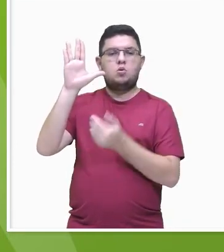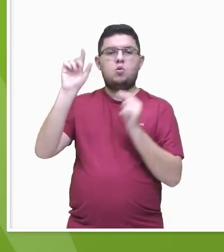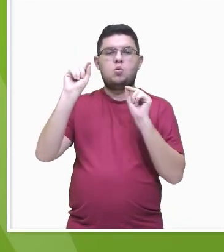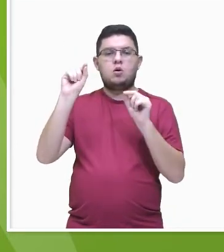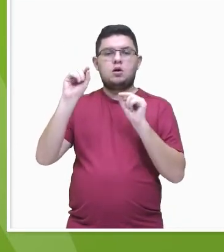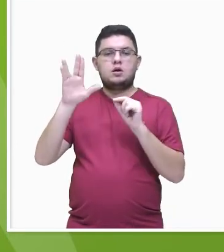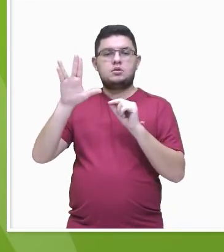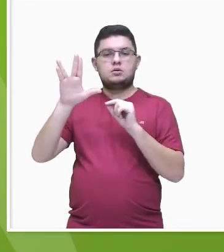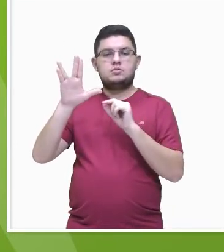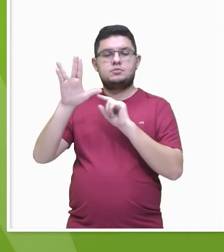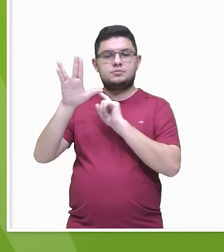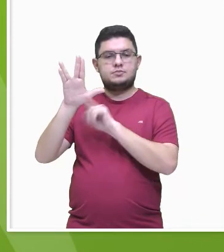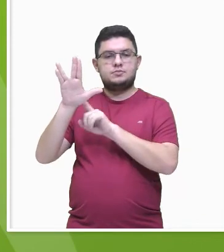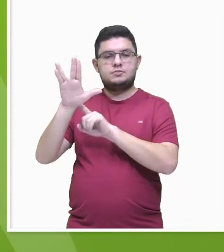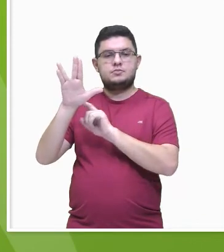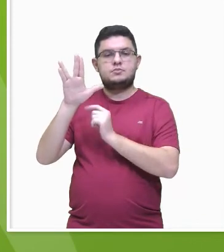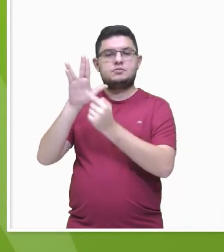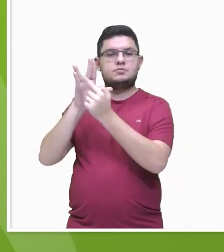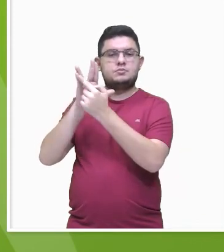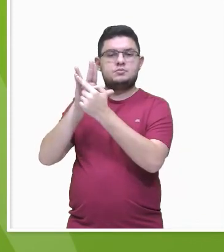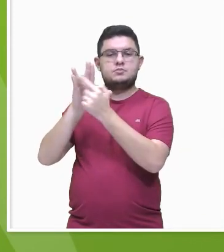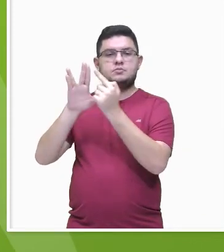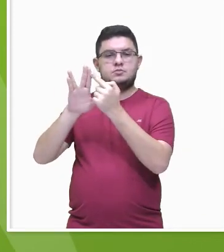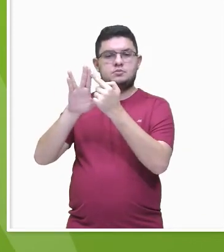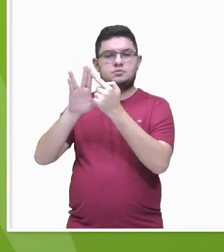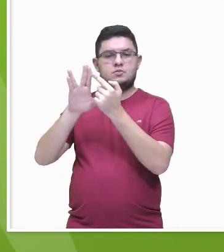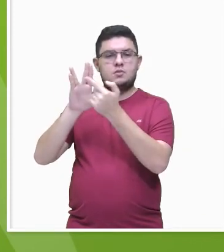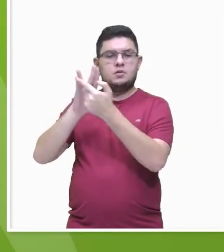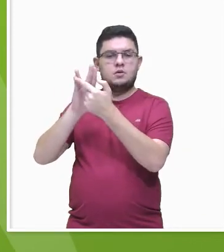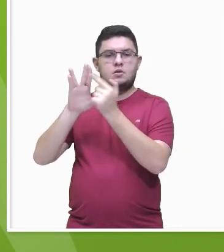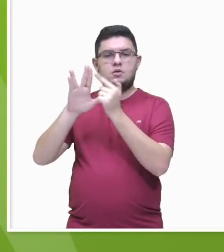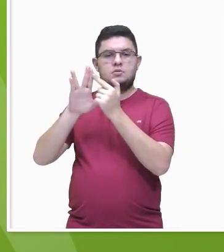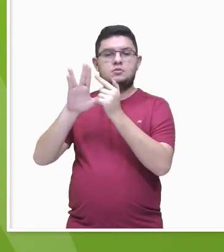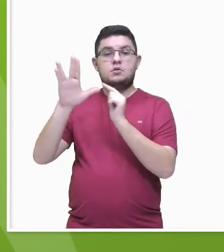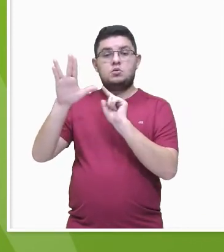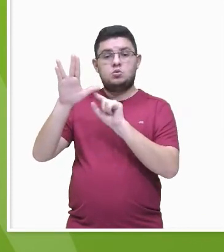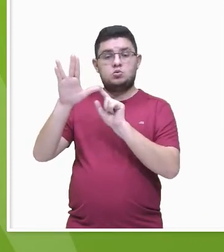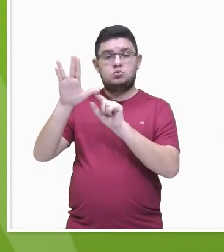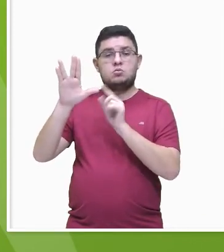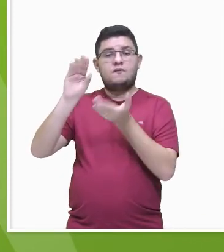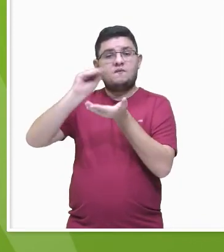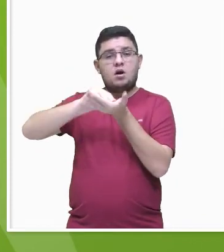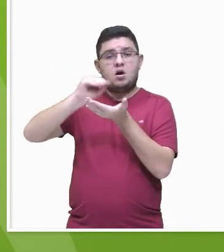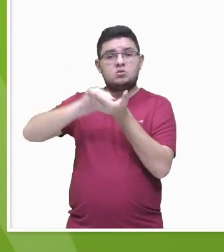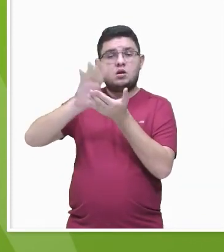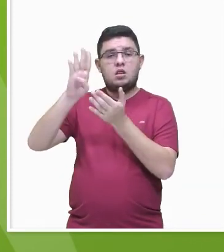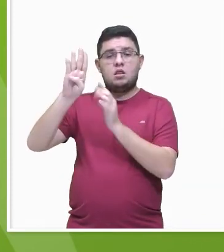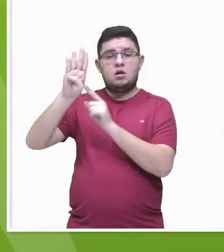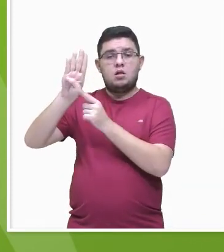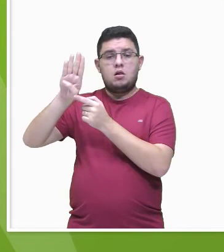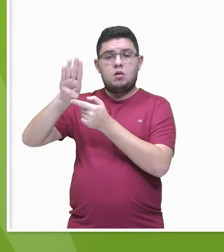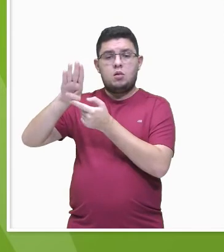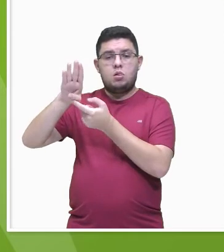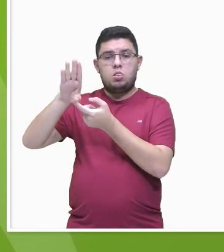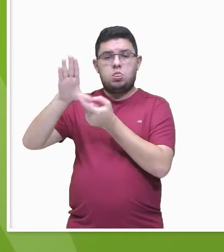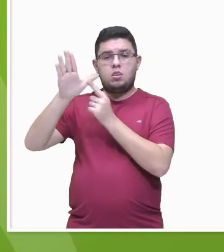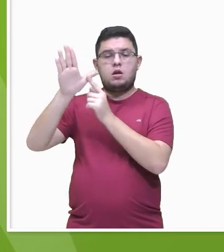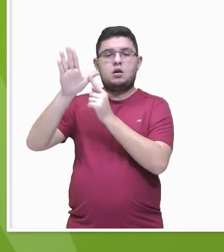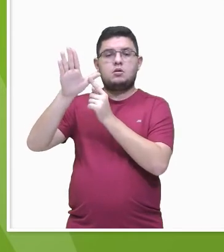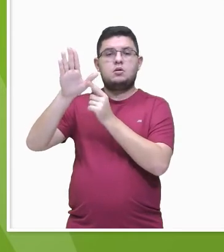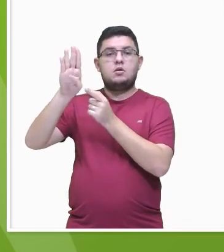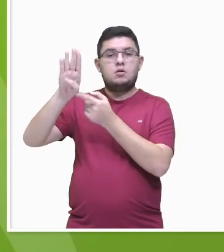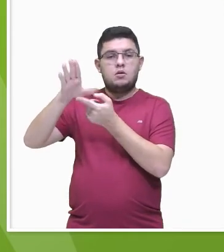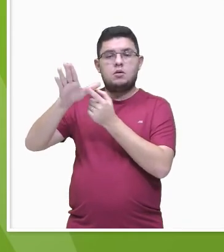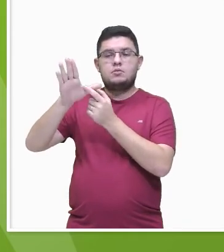bracinhos aqui, ó, da estrela do mar, ela vai regenerar os outros 2 que estavam faltando. E aí ela fica um indivíduo